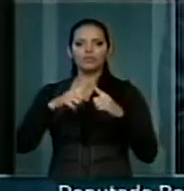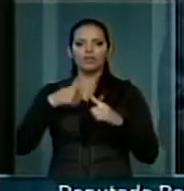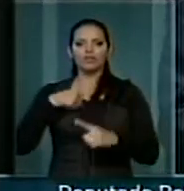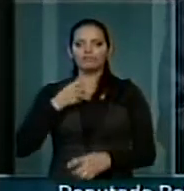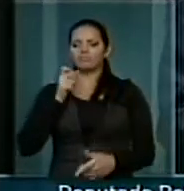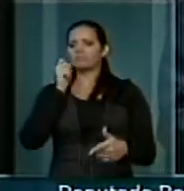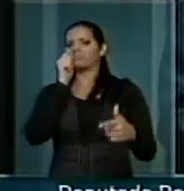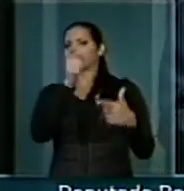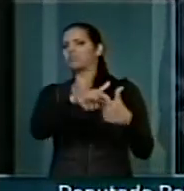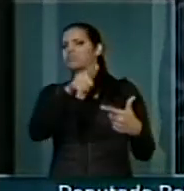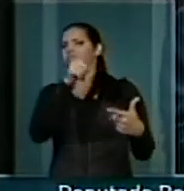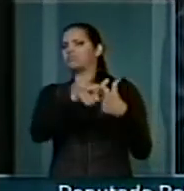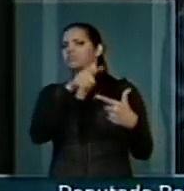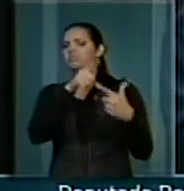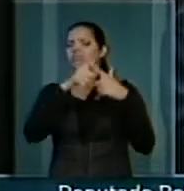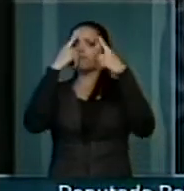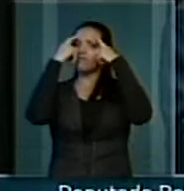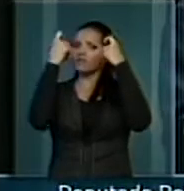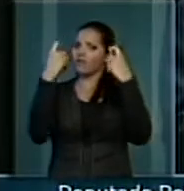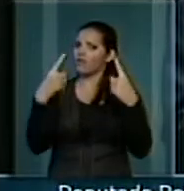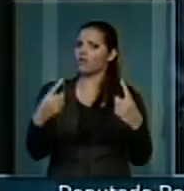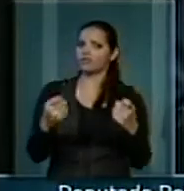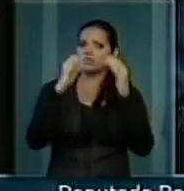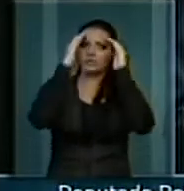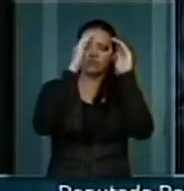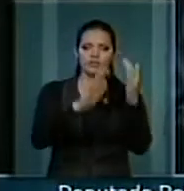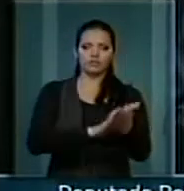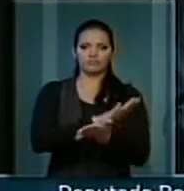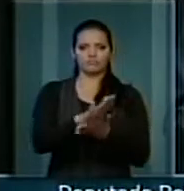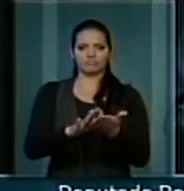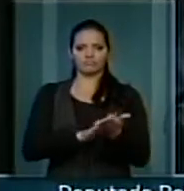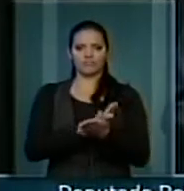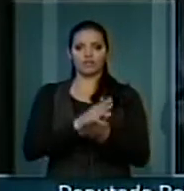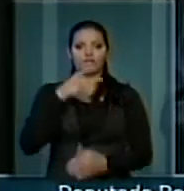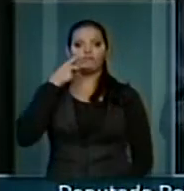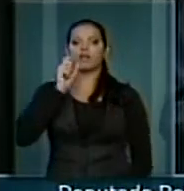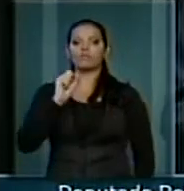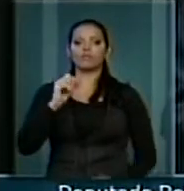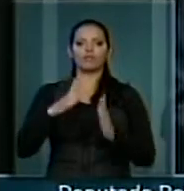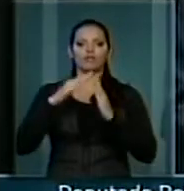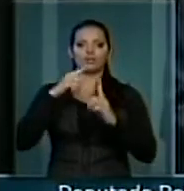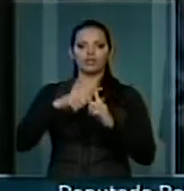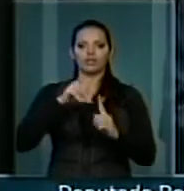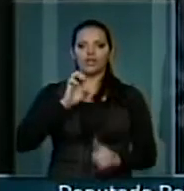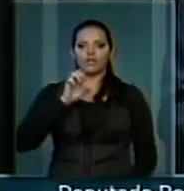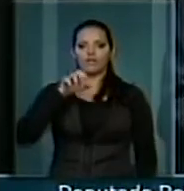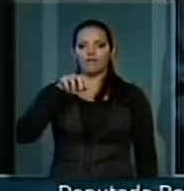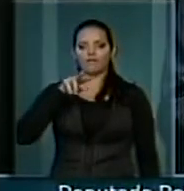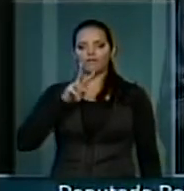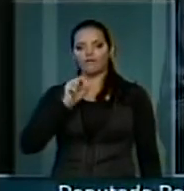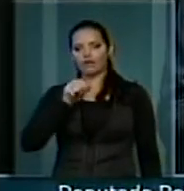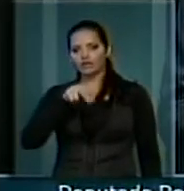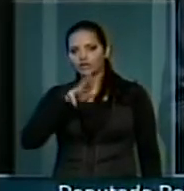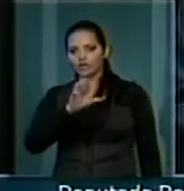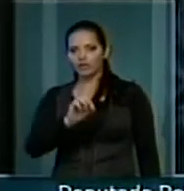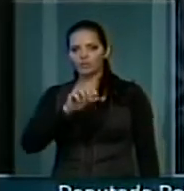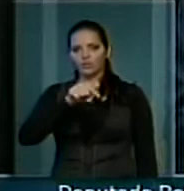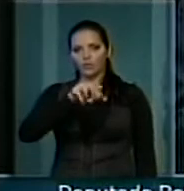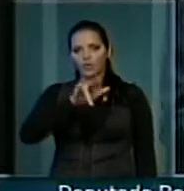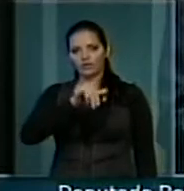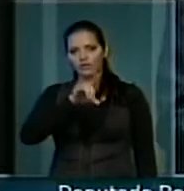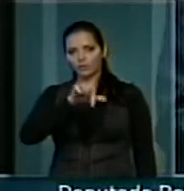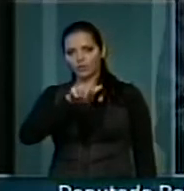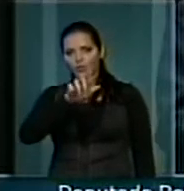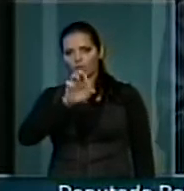impressionante vandalismo. E aqui quero fazer menção especial às igrejas do Evangelho Quadrangular e o Brasil para